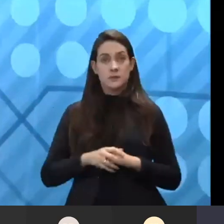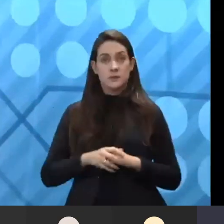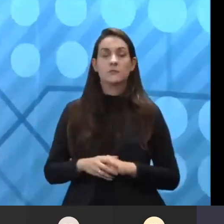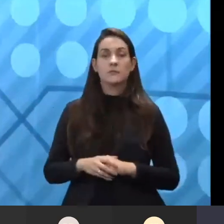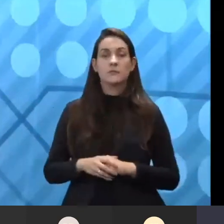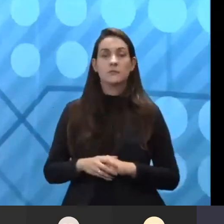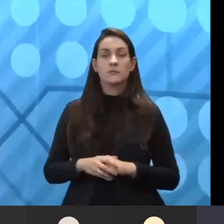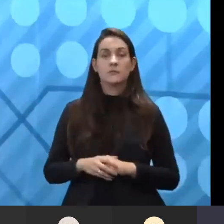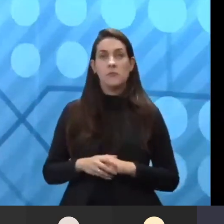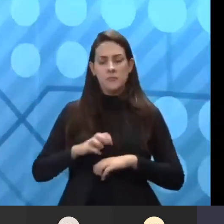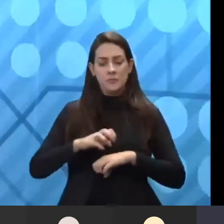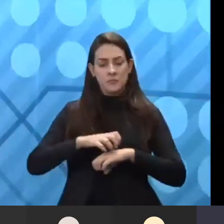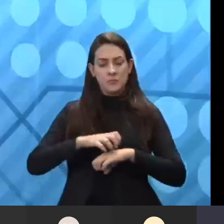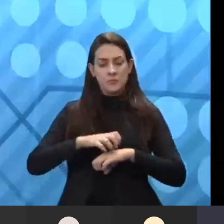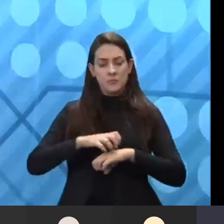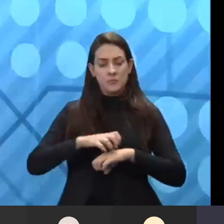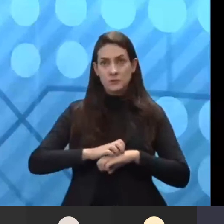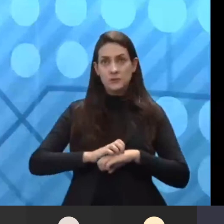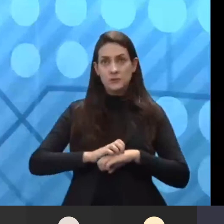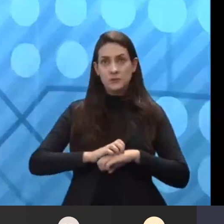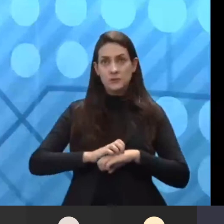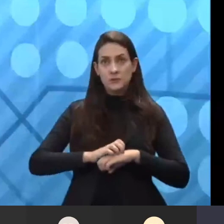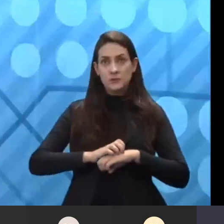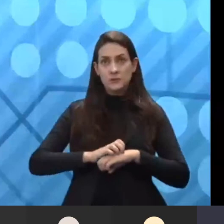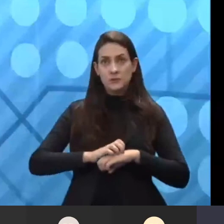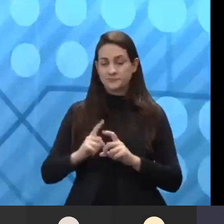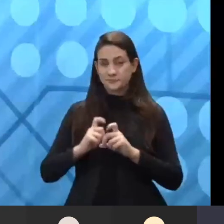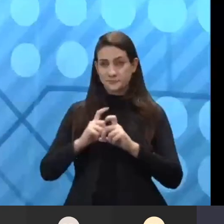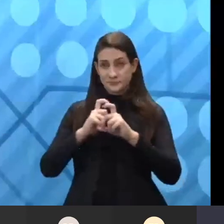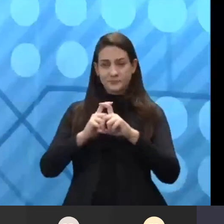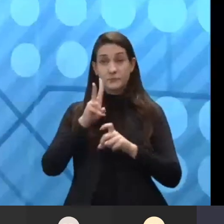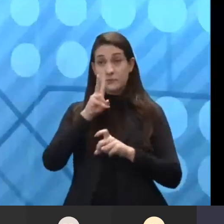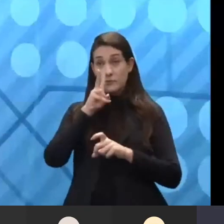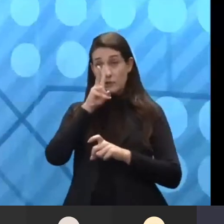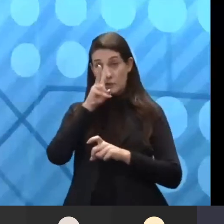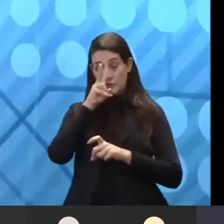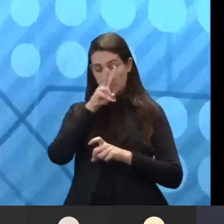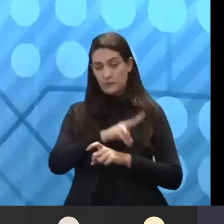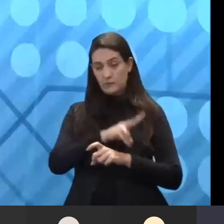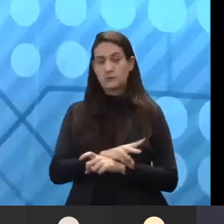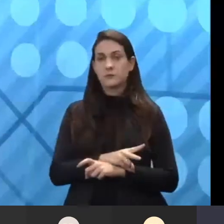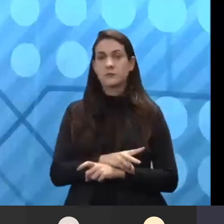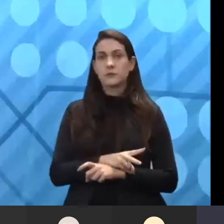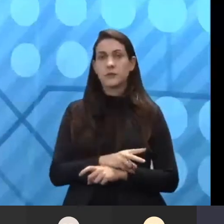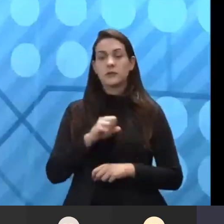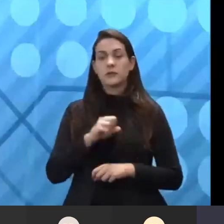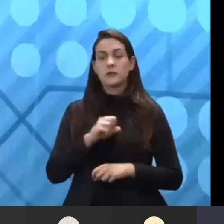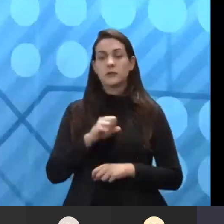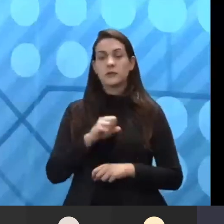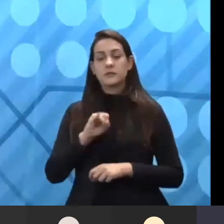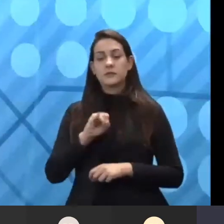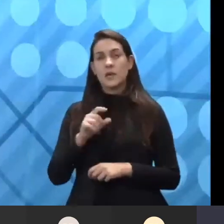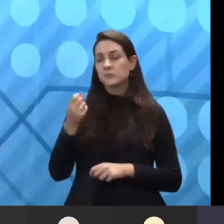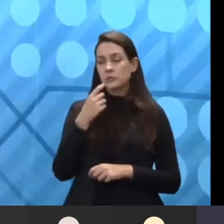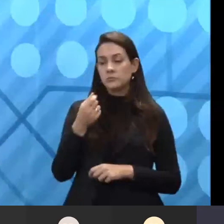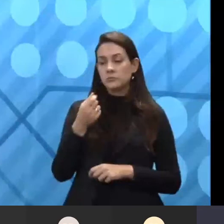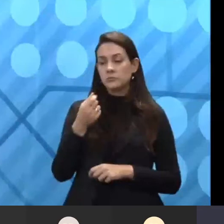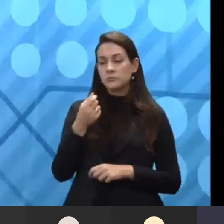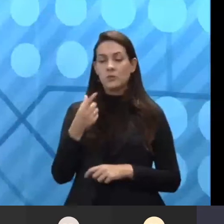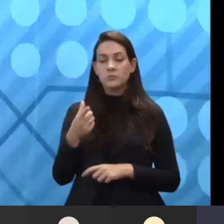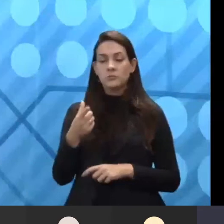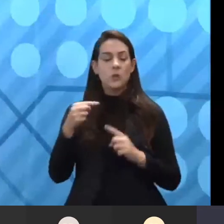indivíduo com uma infecção causada por uma bactéria multiresistente, às vezes você fica tratando com um, com outro ou com